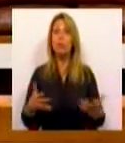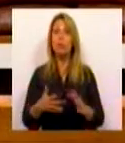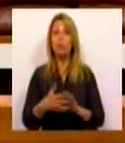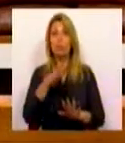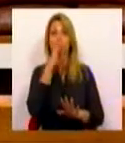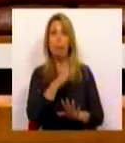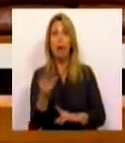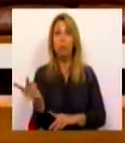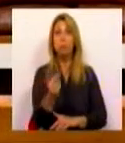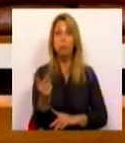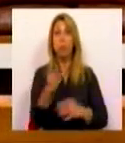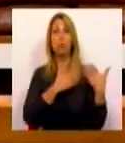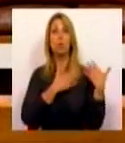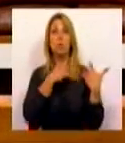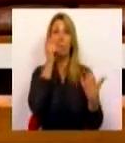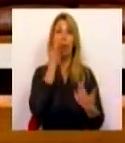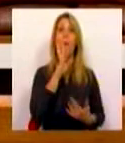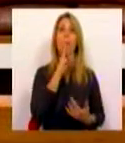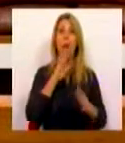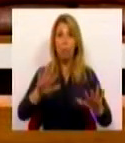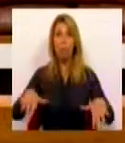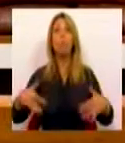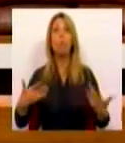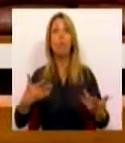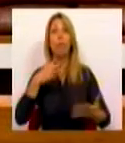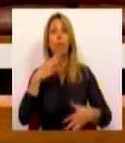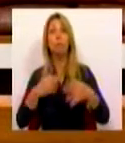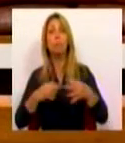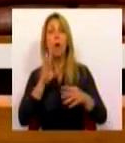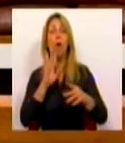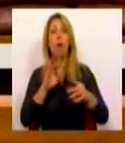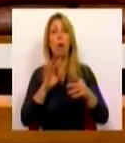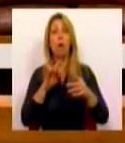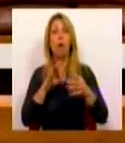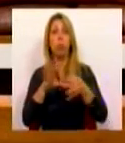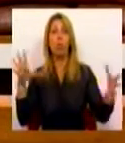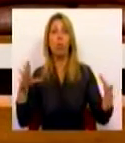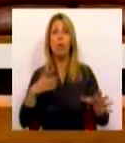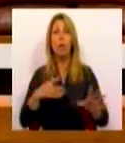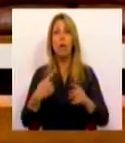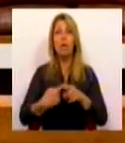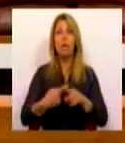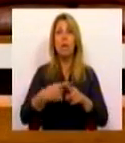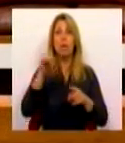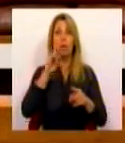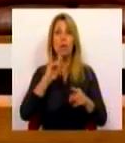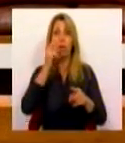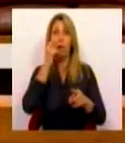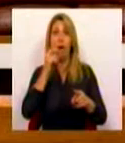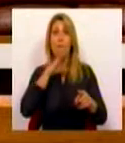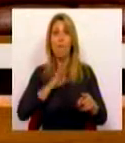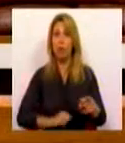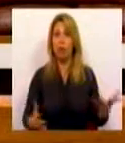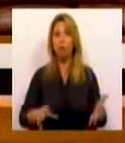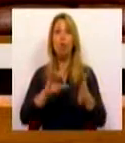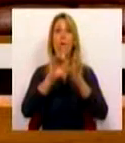comum das responsabilidades parentais pode ser julgado contrário aos interesses dos filhos e das filhas. É um projeto